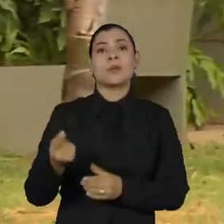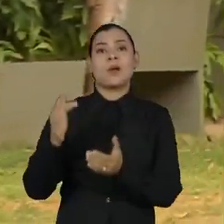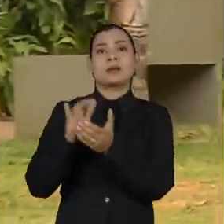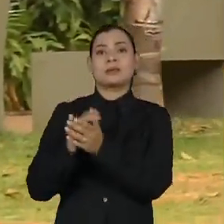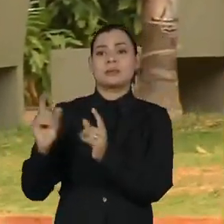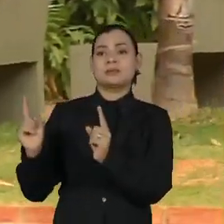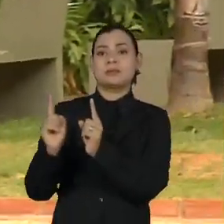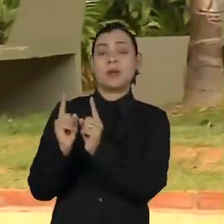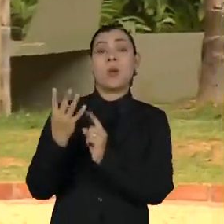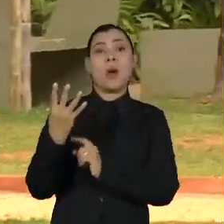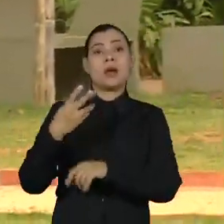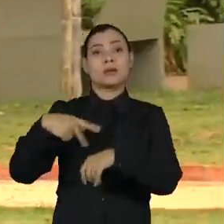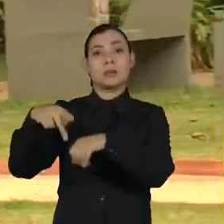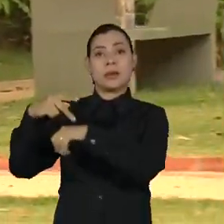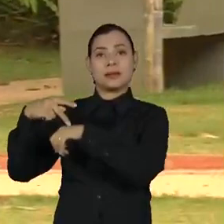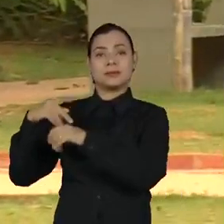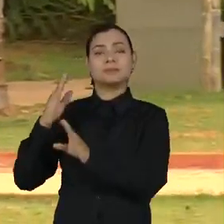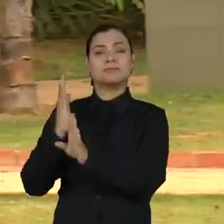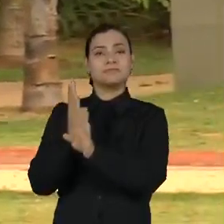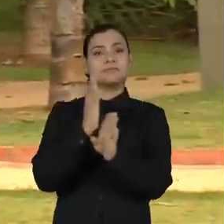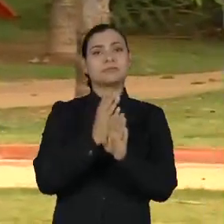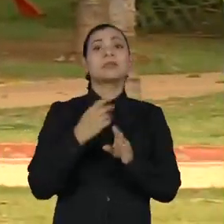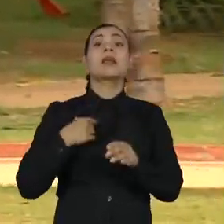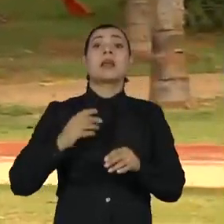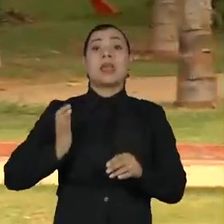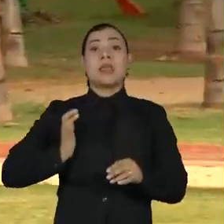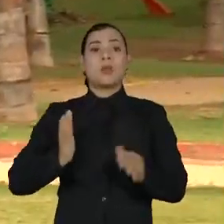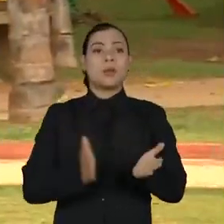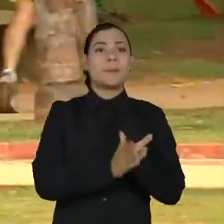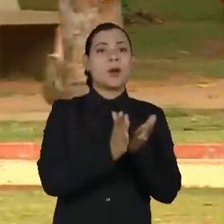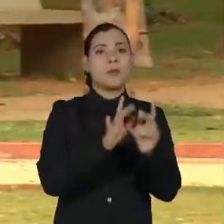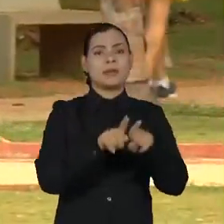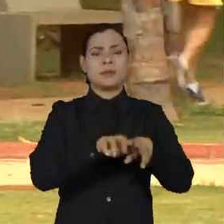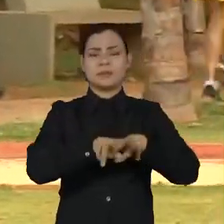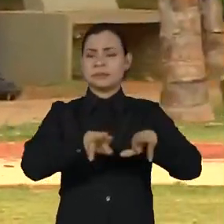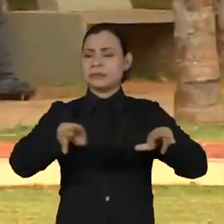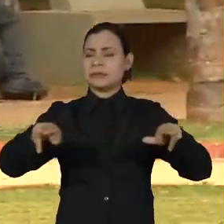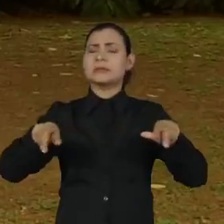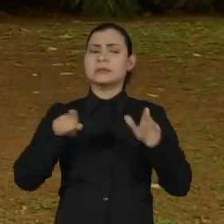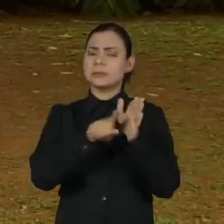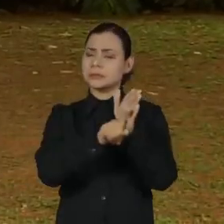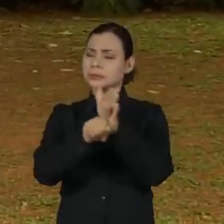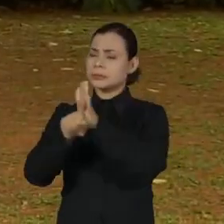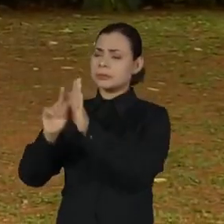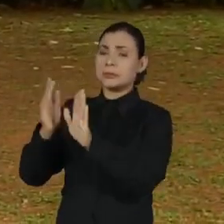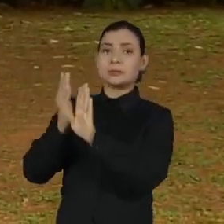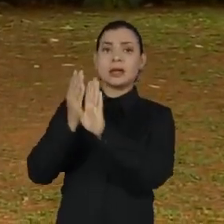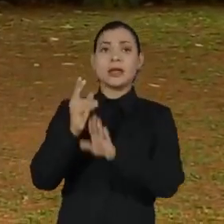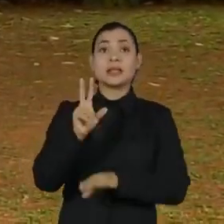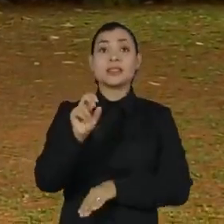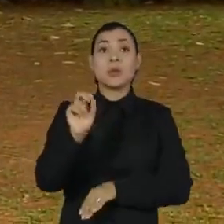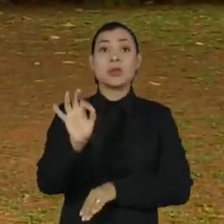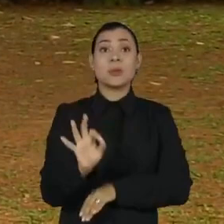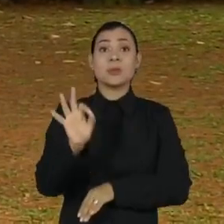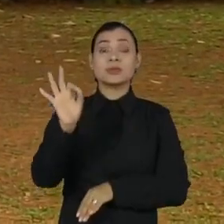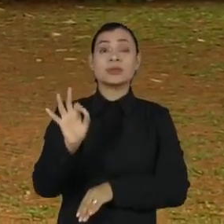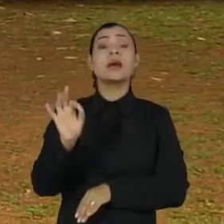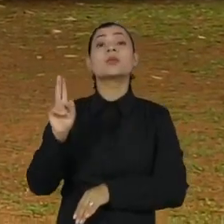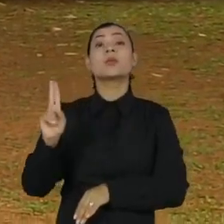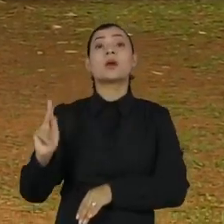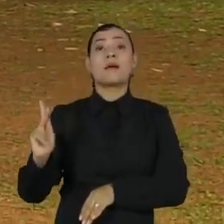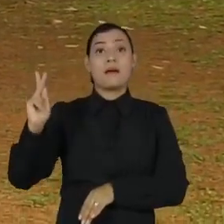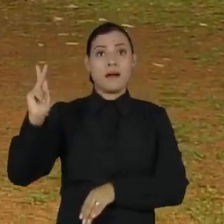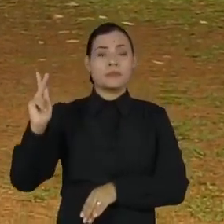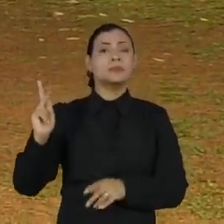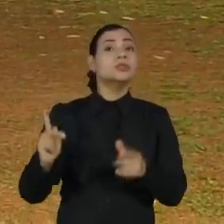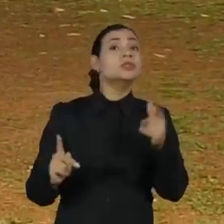em 4 países com realidades socioeconômicas distintas. A prevalência chegou a quase 50% na Inglaterra.